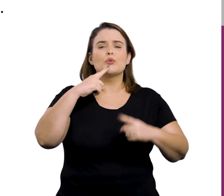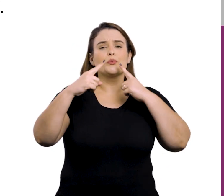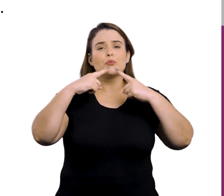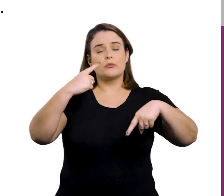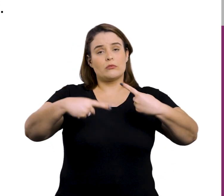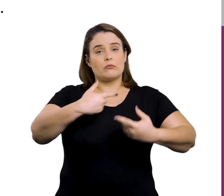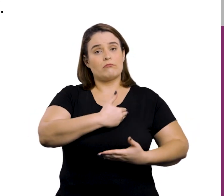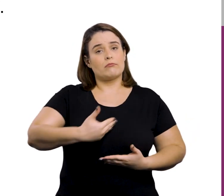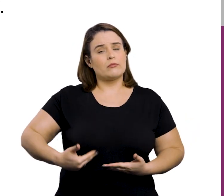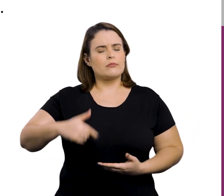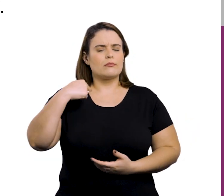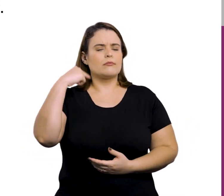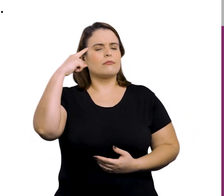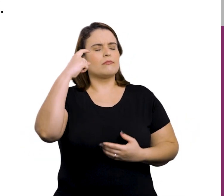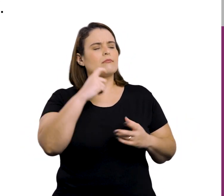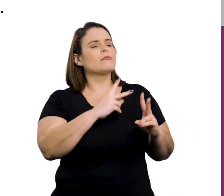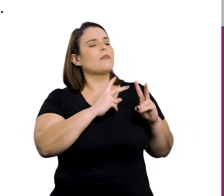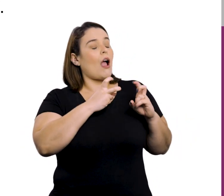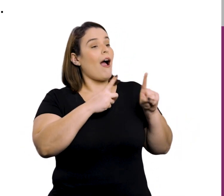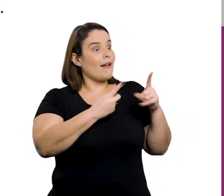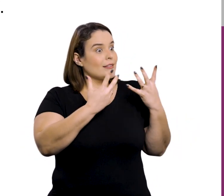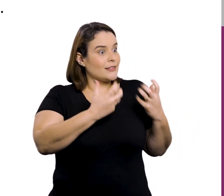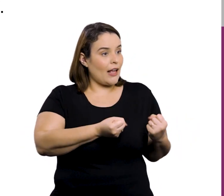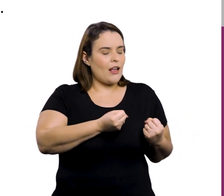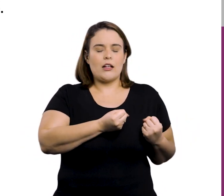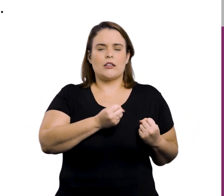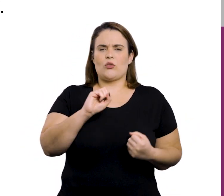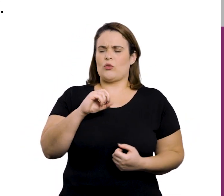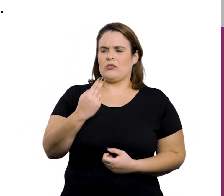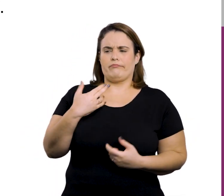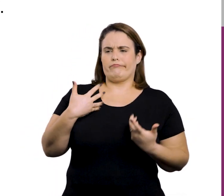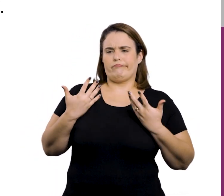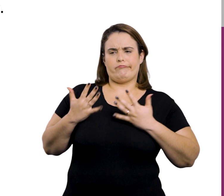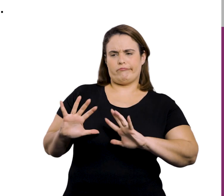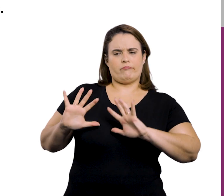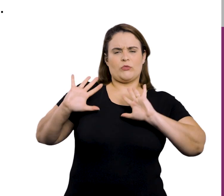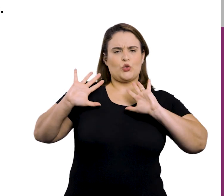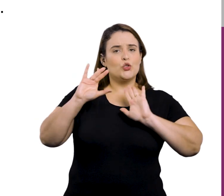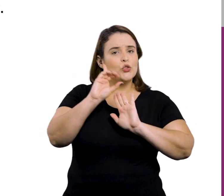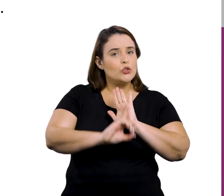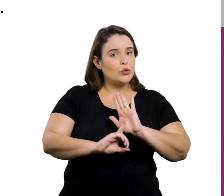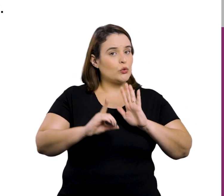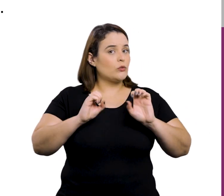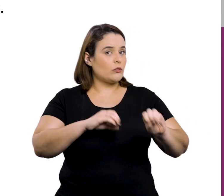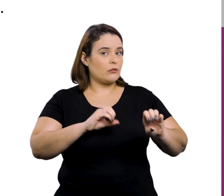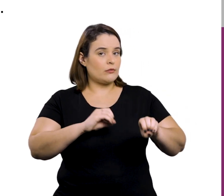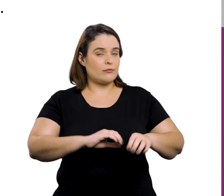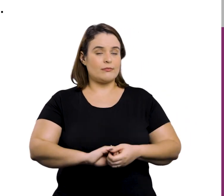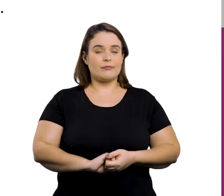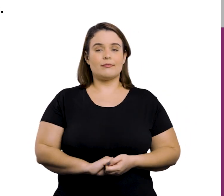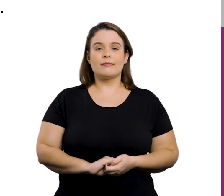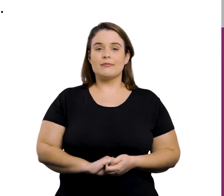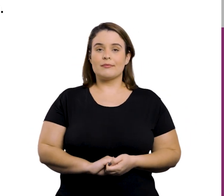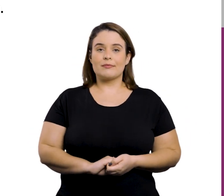a identificar o que é bem-vindo e o que é de se rejeitar quando falamos em direito à educação.